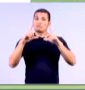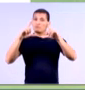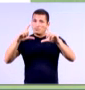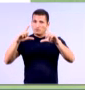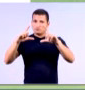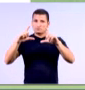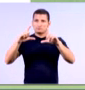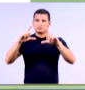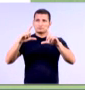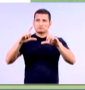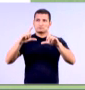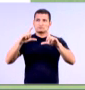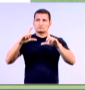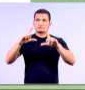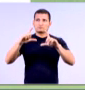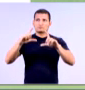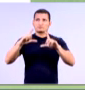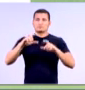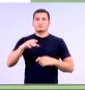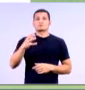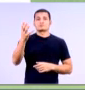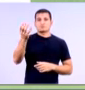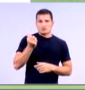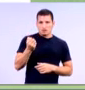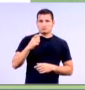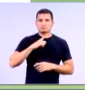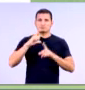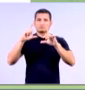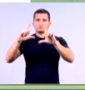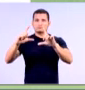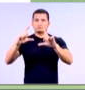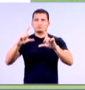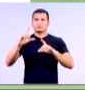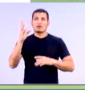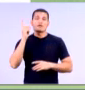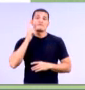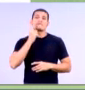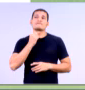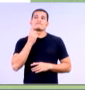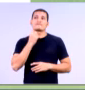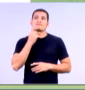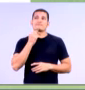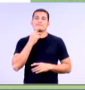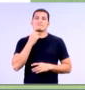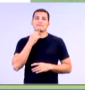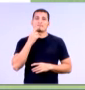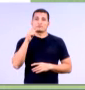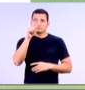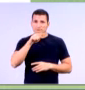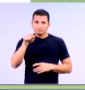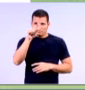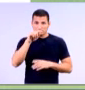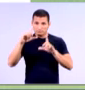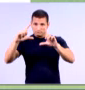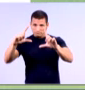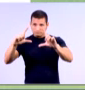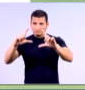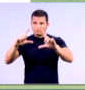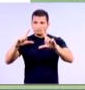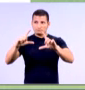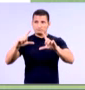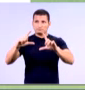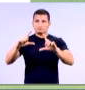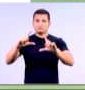parênteses, o sacar tem parênteses, eu vou até deixar em vermelho aqui, olha. O sacar tem um abre e fecha parênteses, depositar tem um abre e